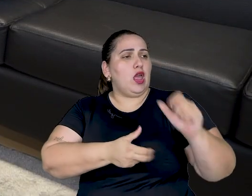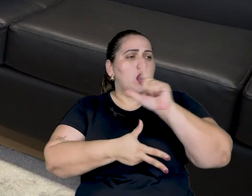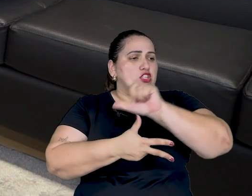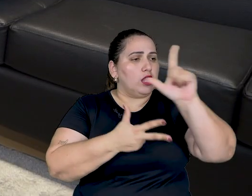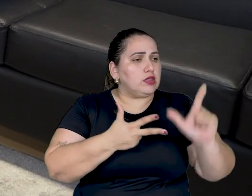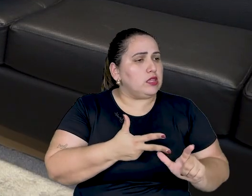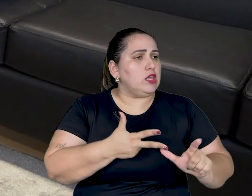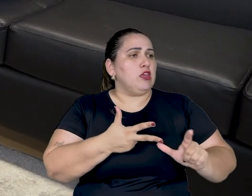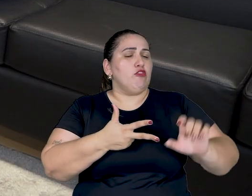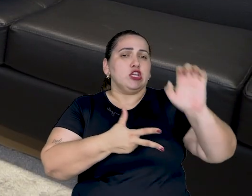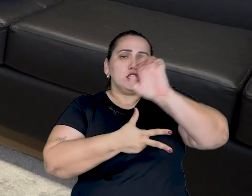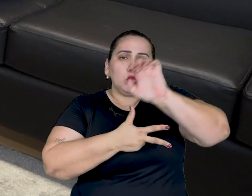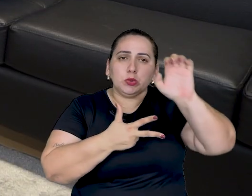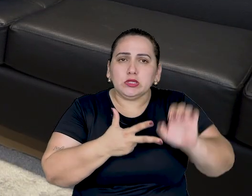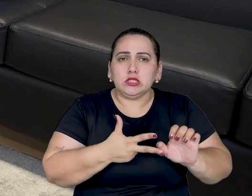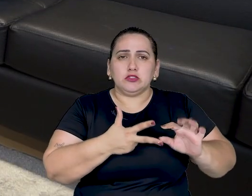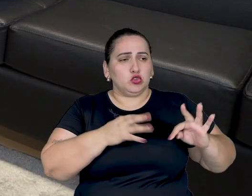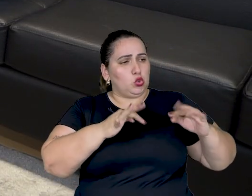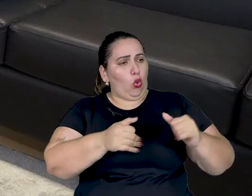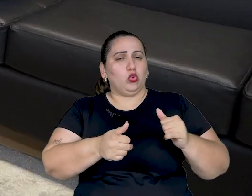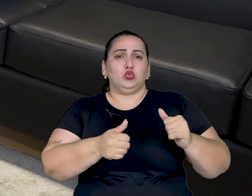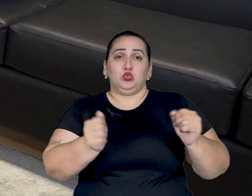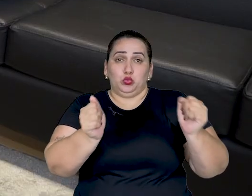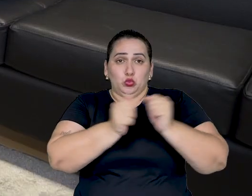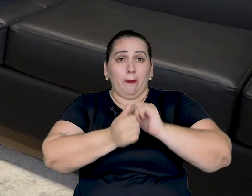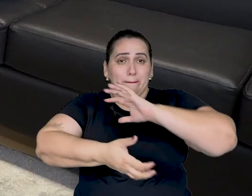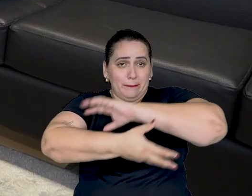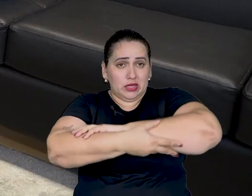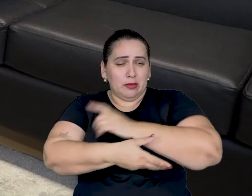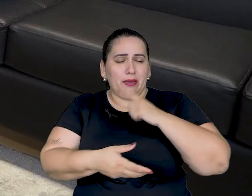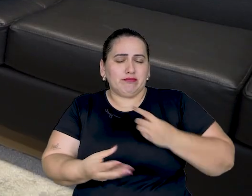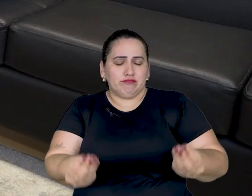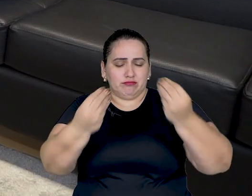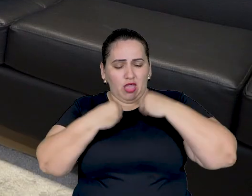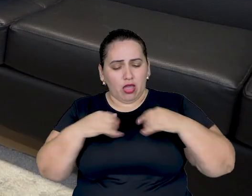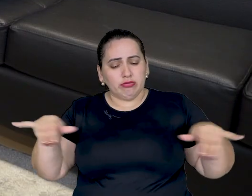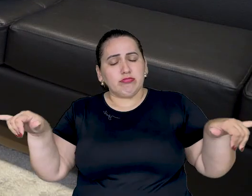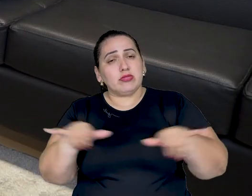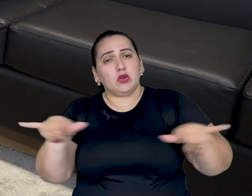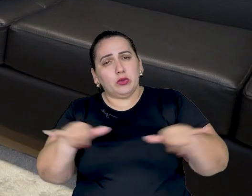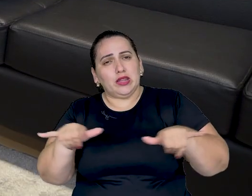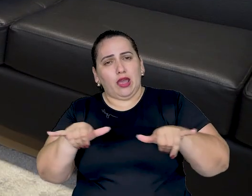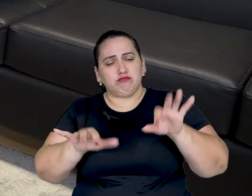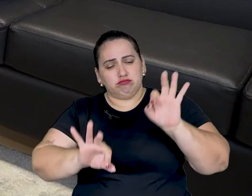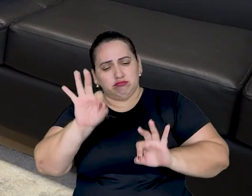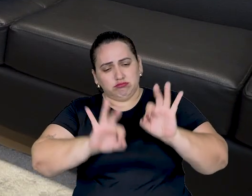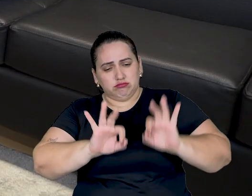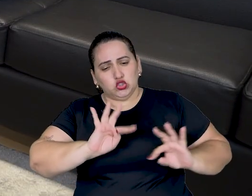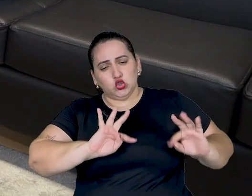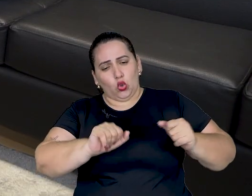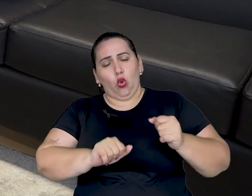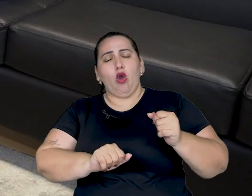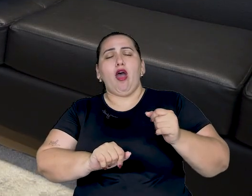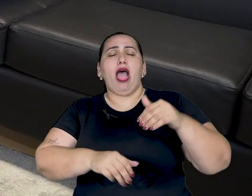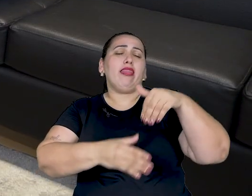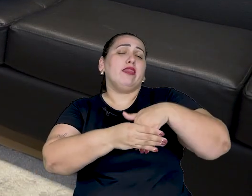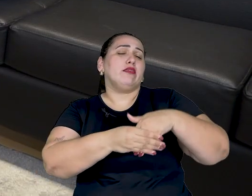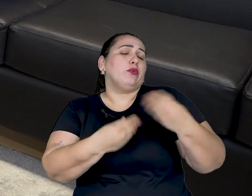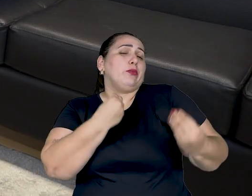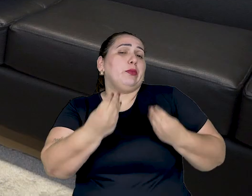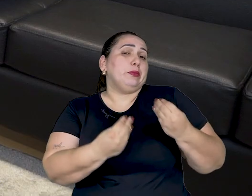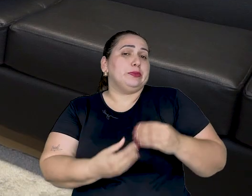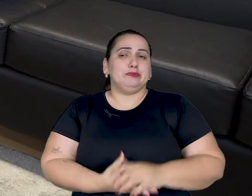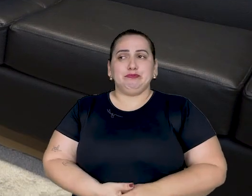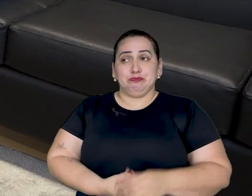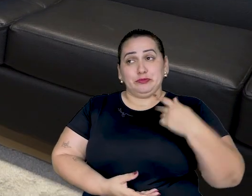né, o legislativo e o executivo, para conseguir, de certa forma, trazer um pouco mais de tranquilidade, mais de preparo